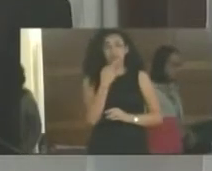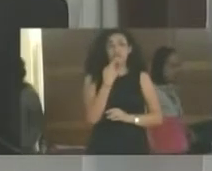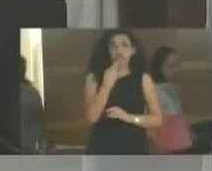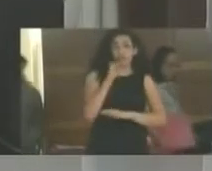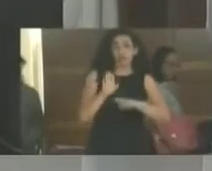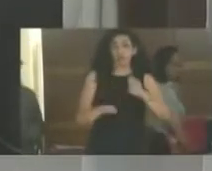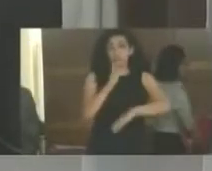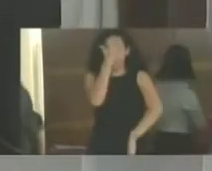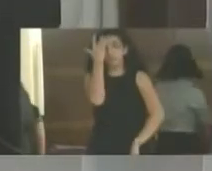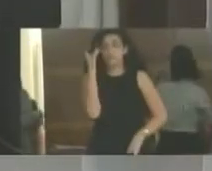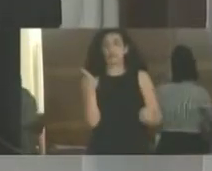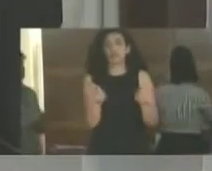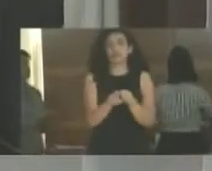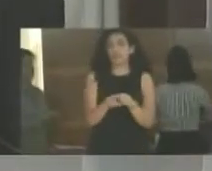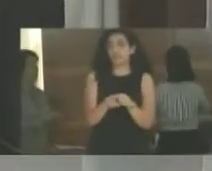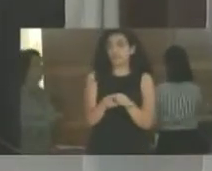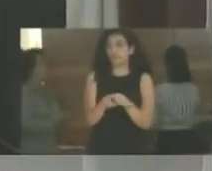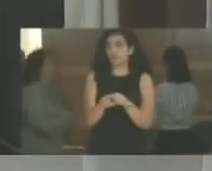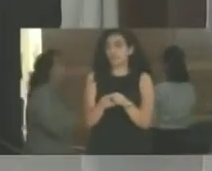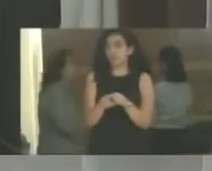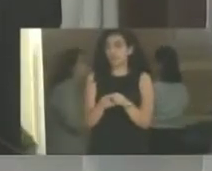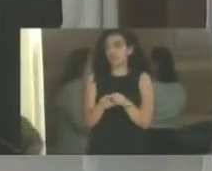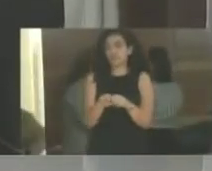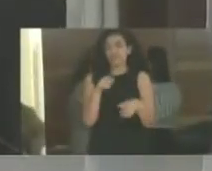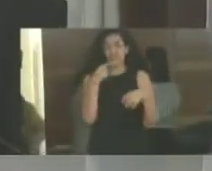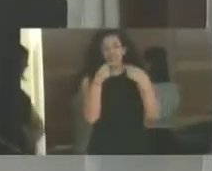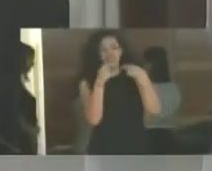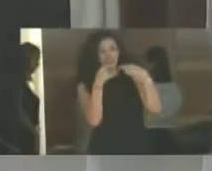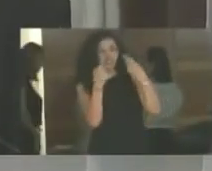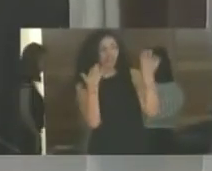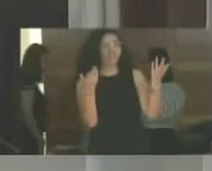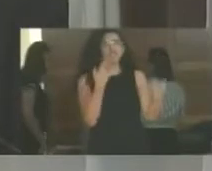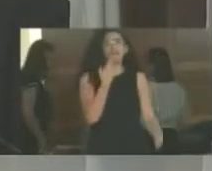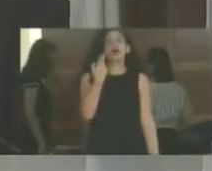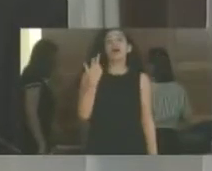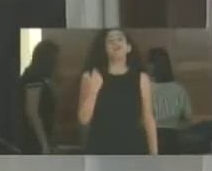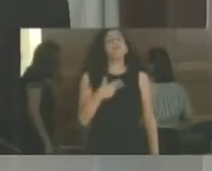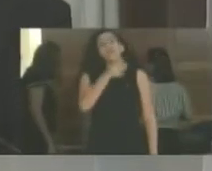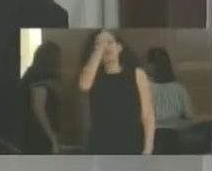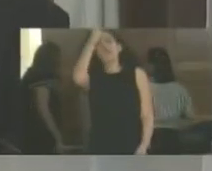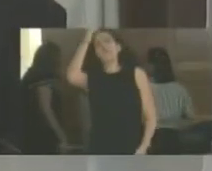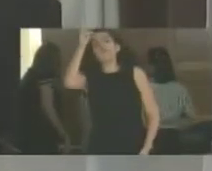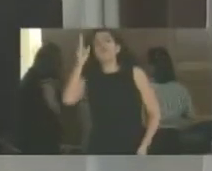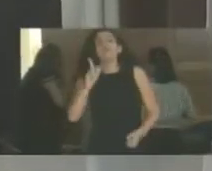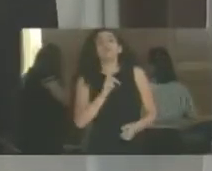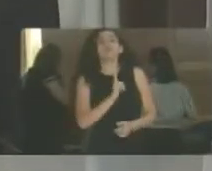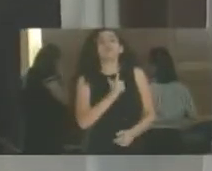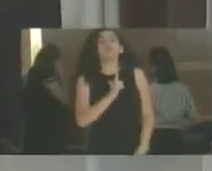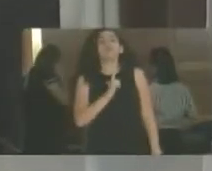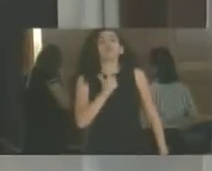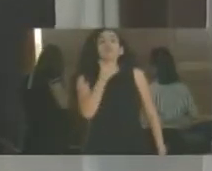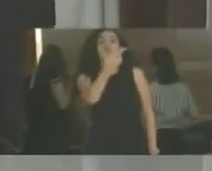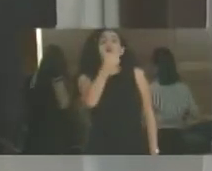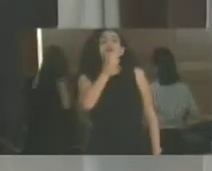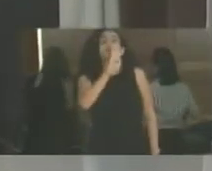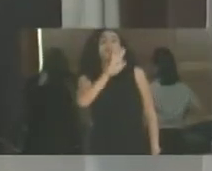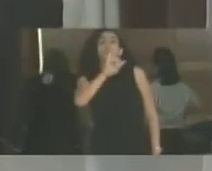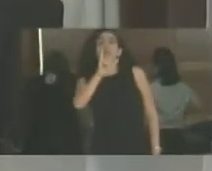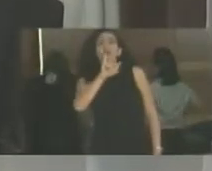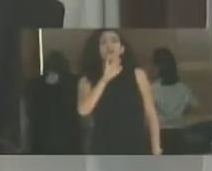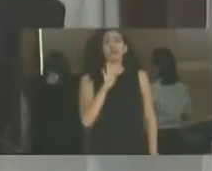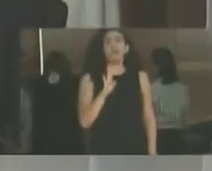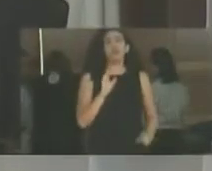algumas pessoas também que criticam, né? Ah, isso aí é a prefeitura que ganha 2 bilhões é que tem que botar. Pô,